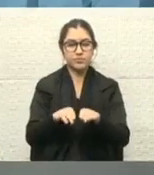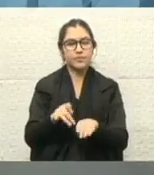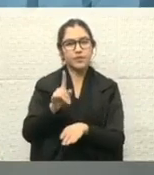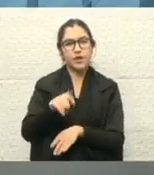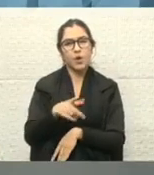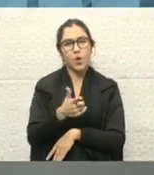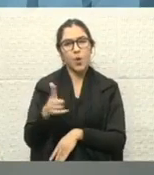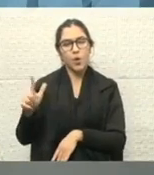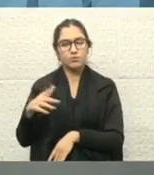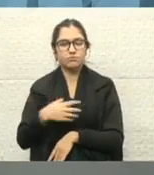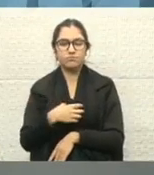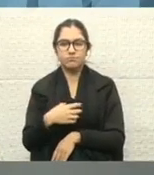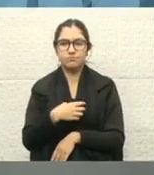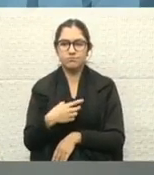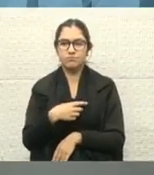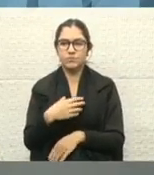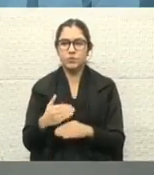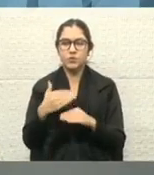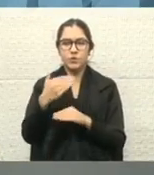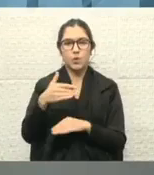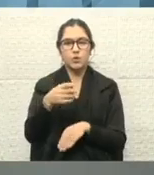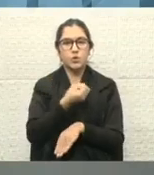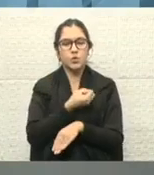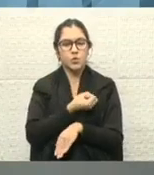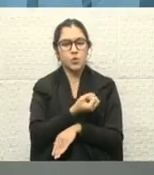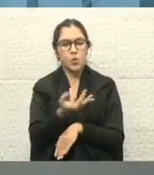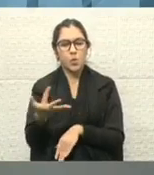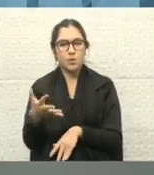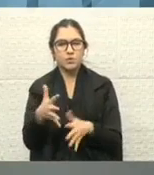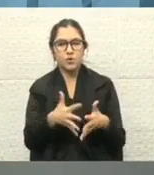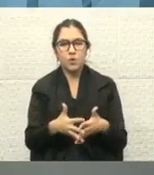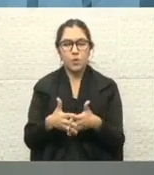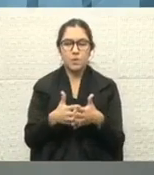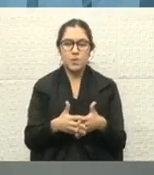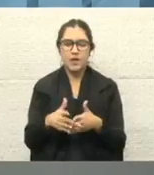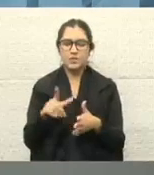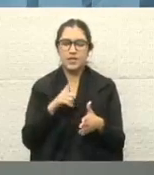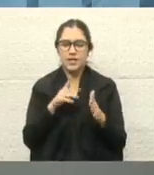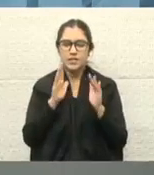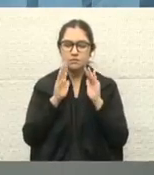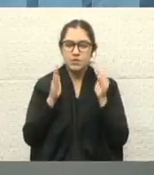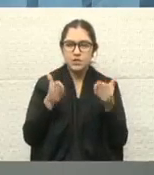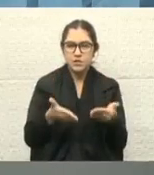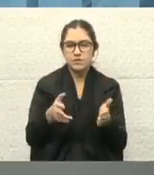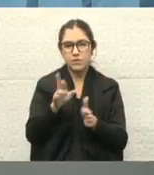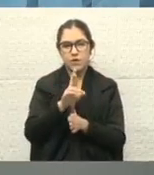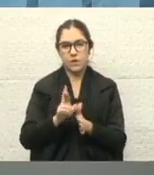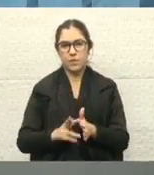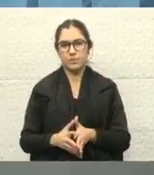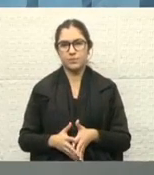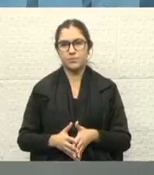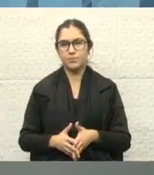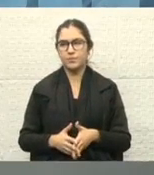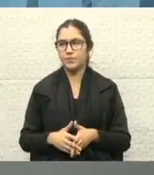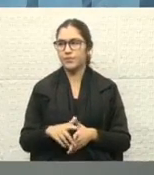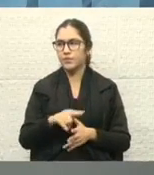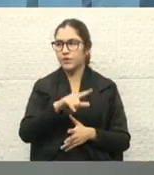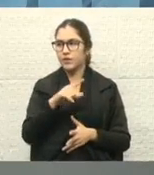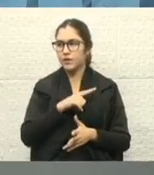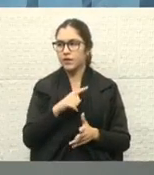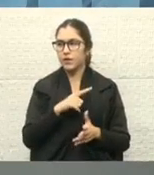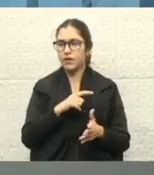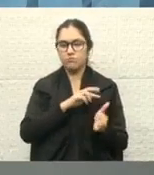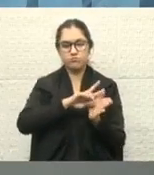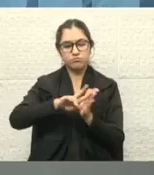é uma outra condição sobre aqueles números complexos que são especificamente reais. São